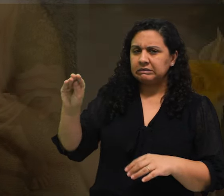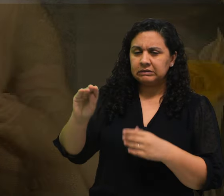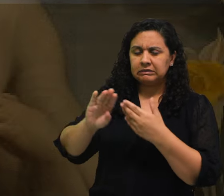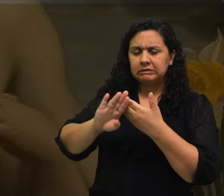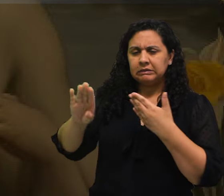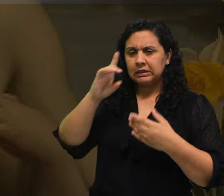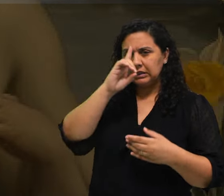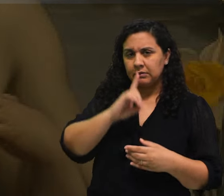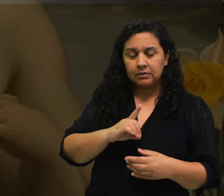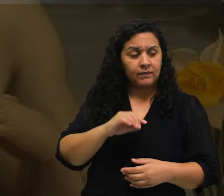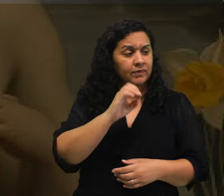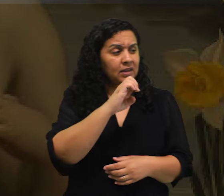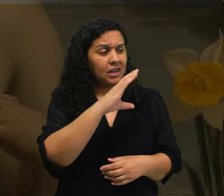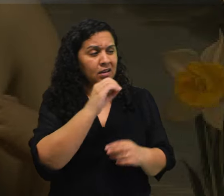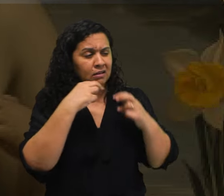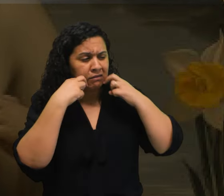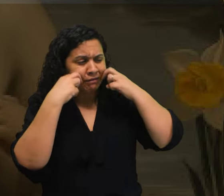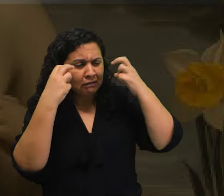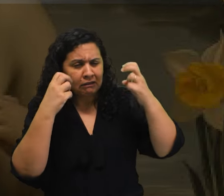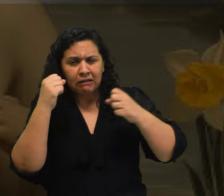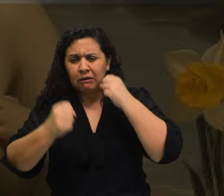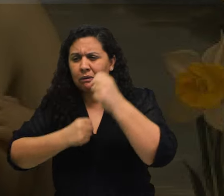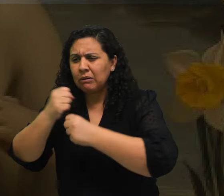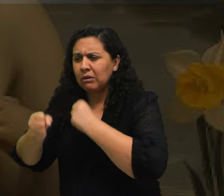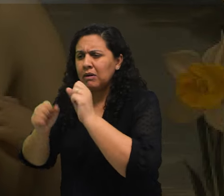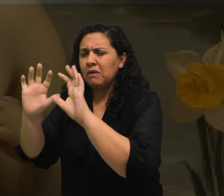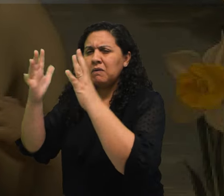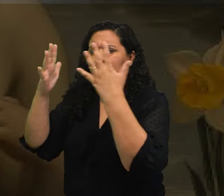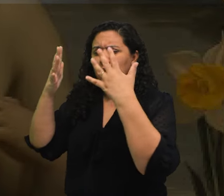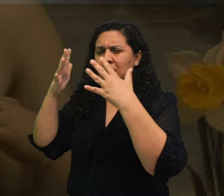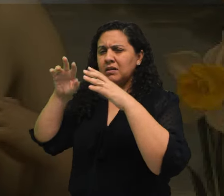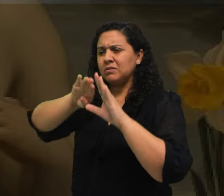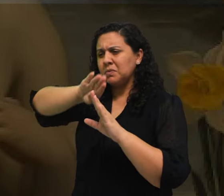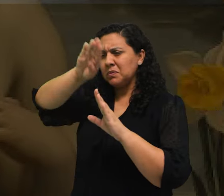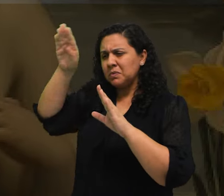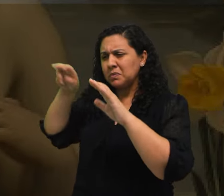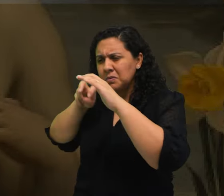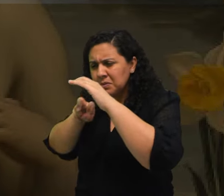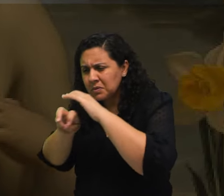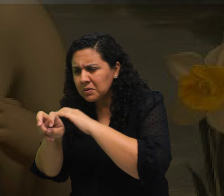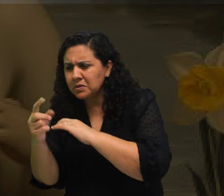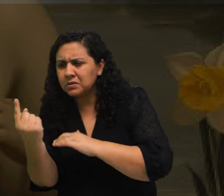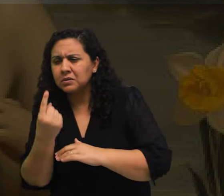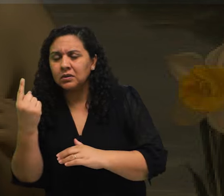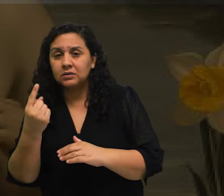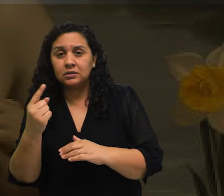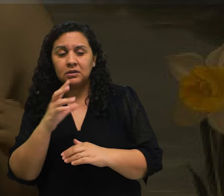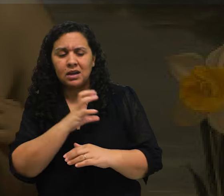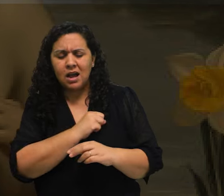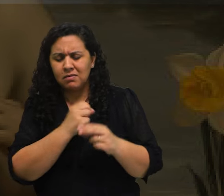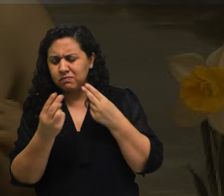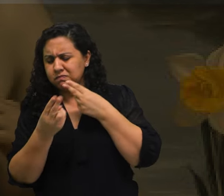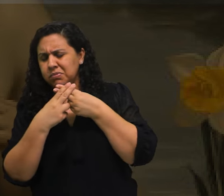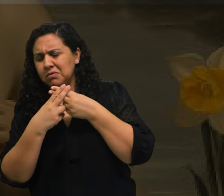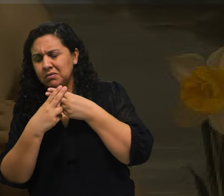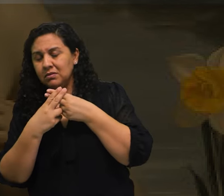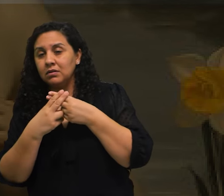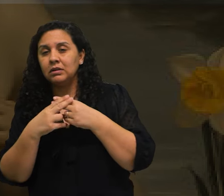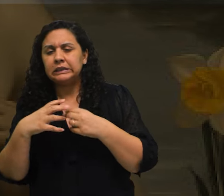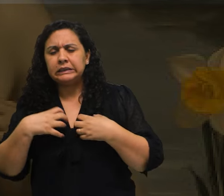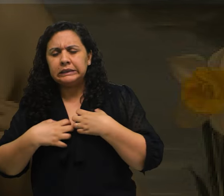Eco, envergonhada, correu para a floresta fechada. Em cavernas solitárias, o amor atrelou-se a ela.